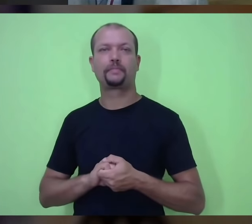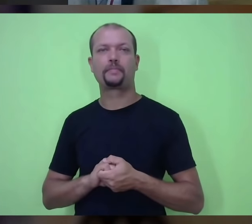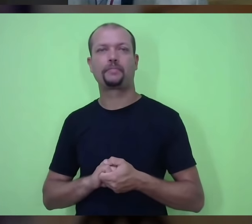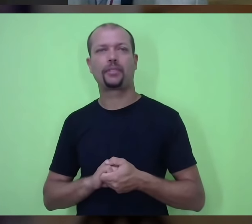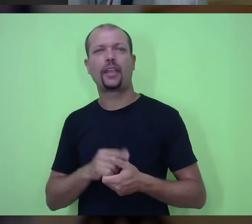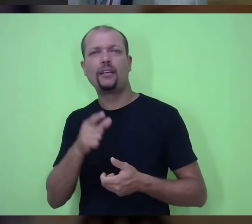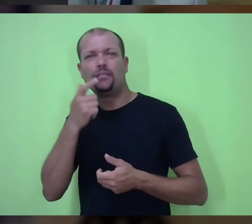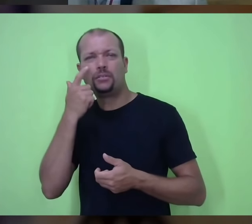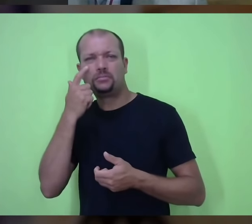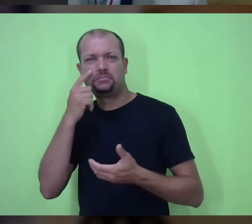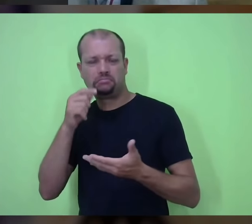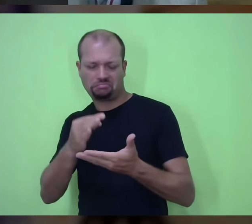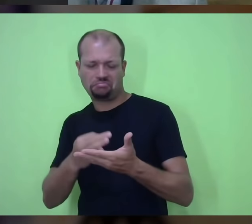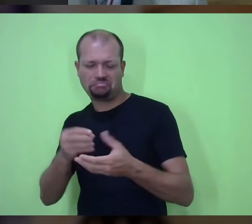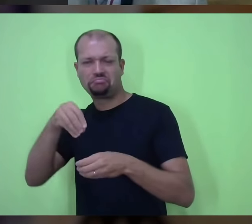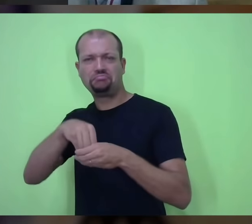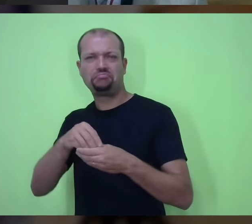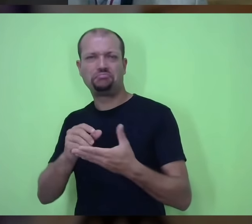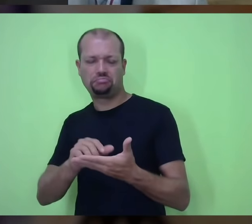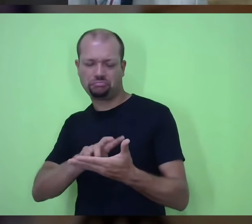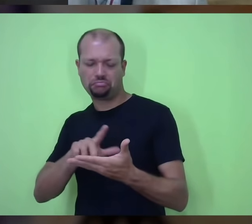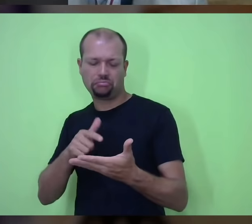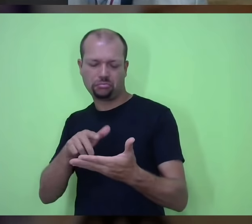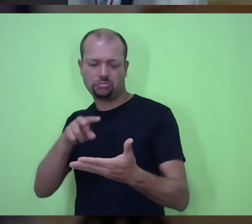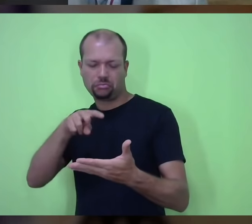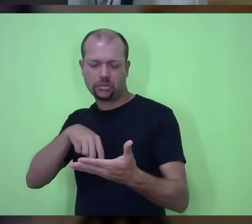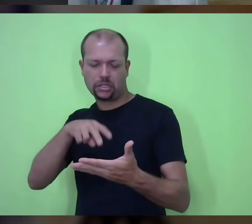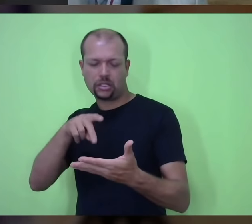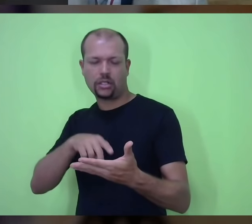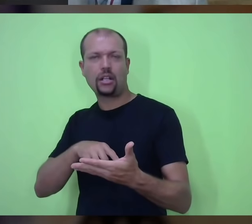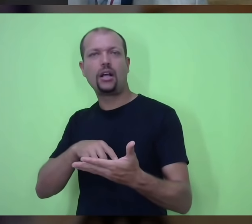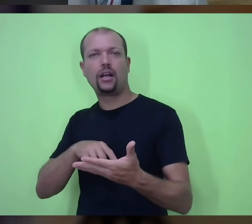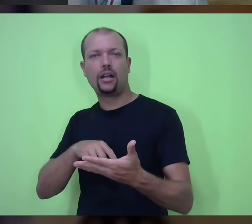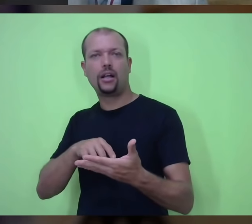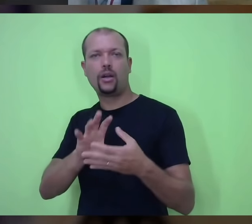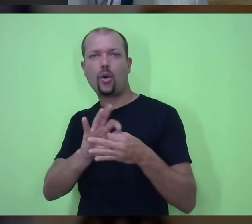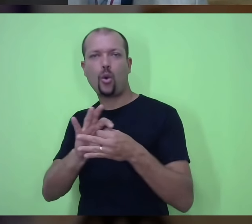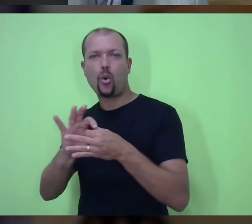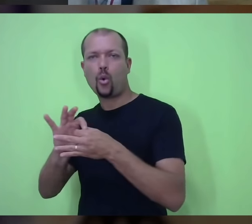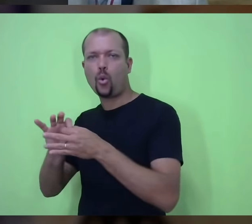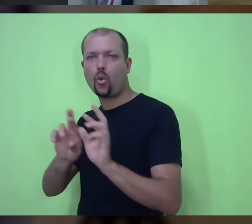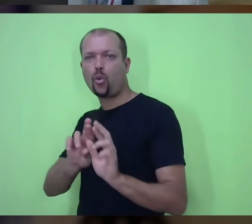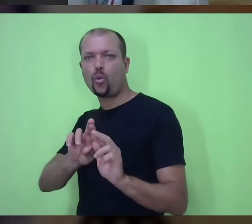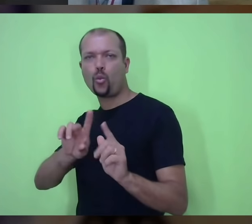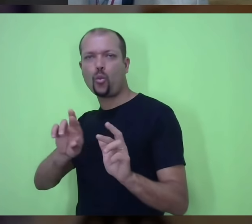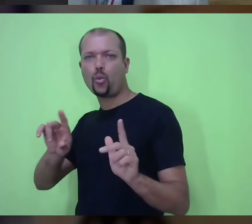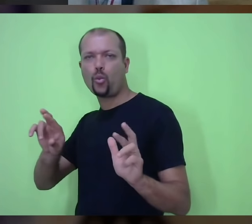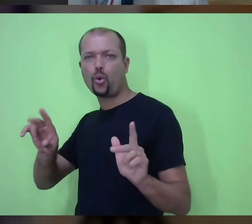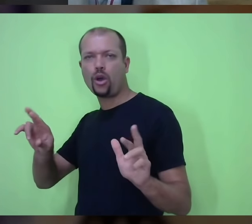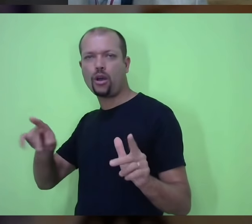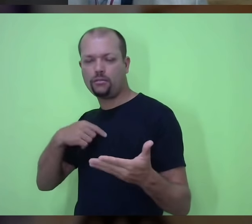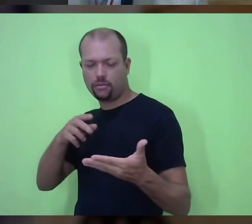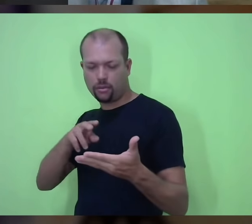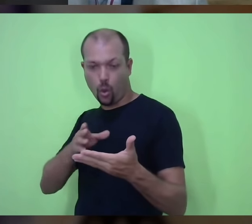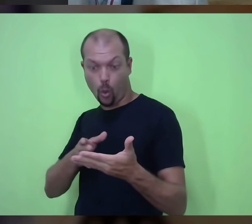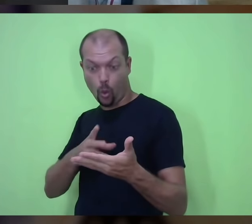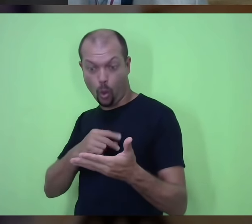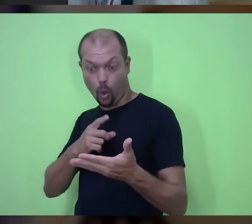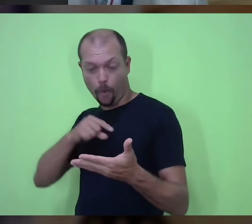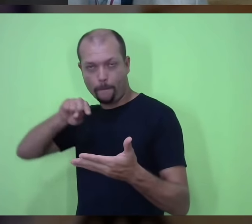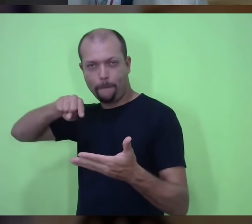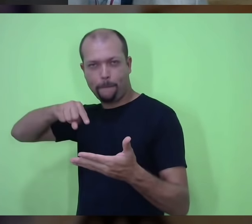você estivesse numa obra literária com camadas diferentes, com profundidades diferentes. E quando você vai entrando nas